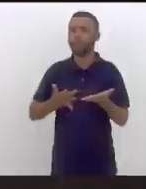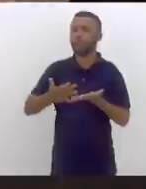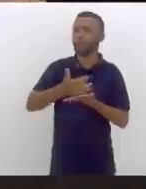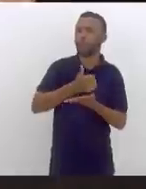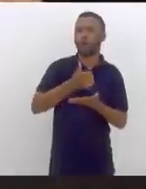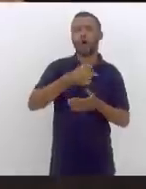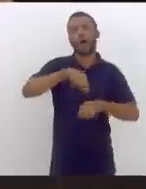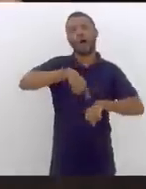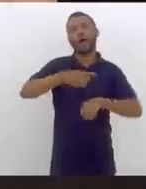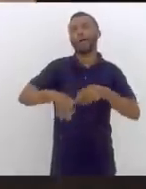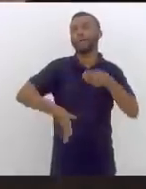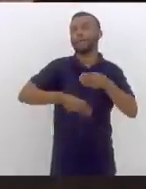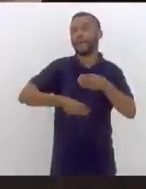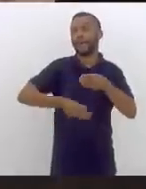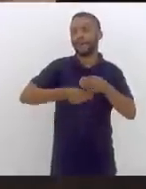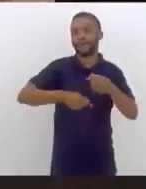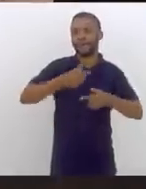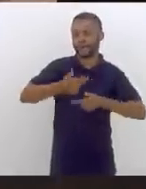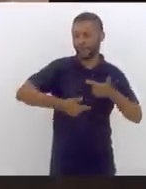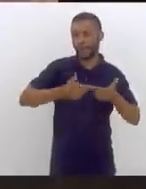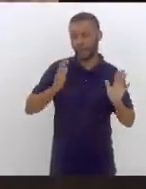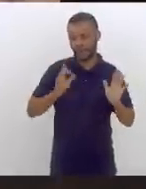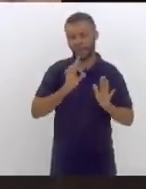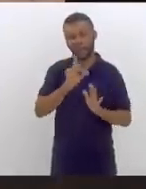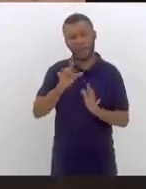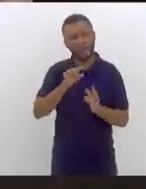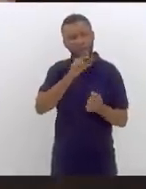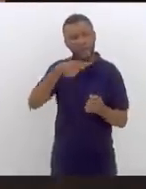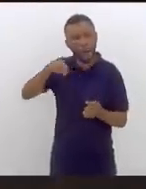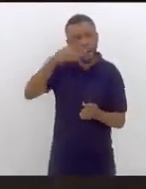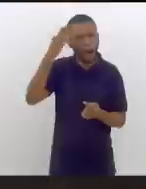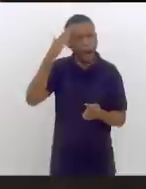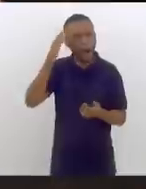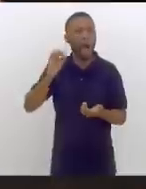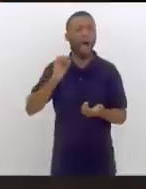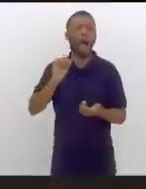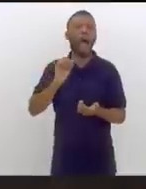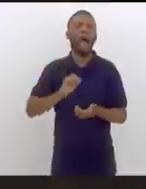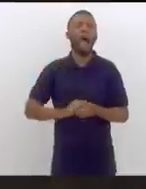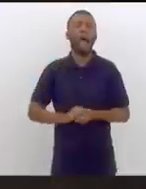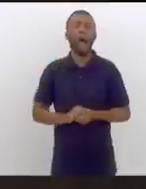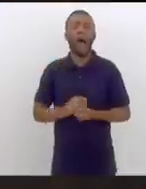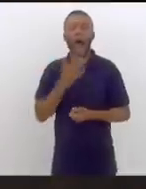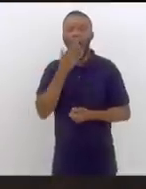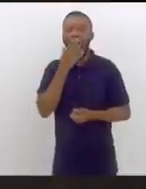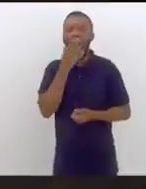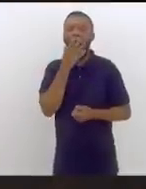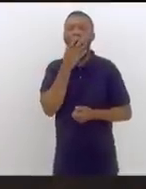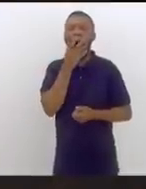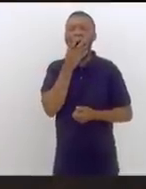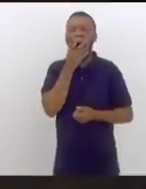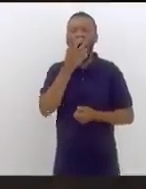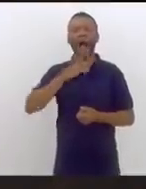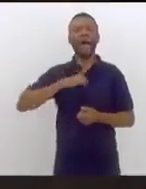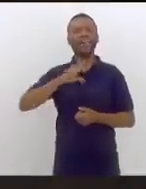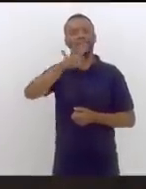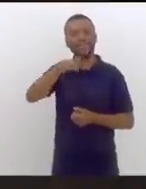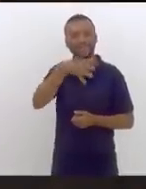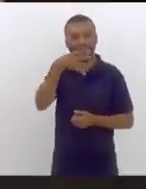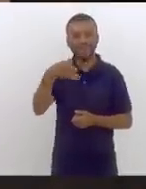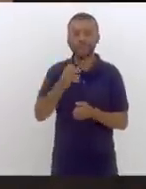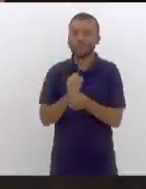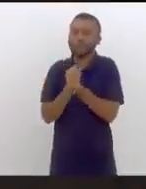horas extras trabalhadas então só título de curiosidade além de ser escalas que